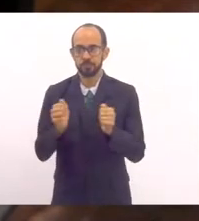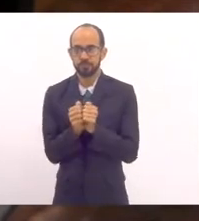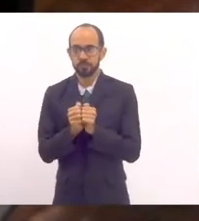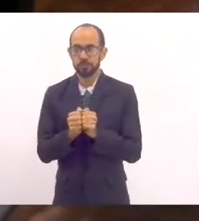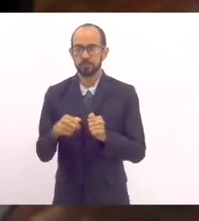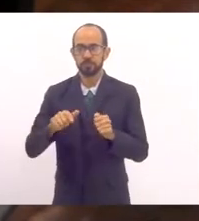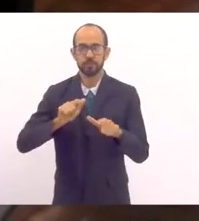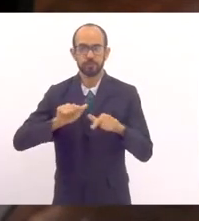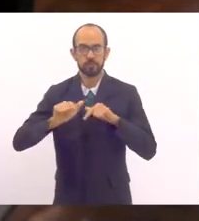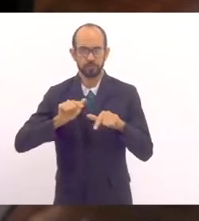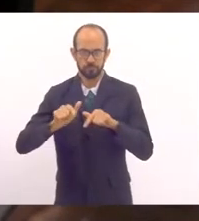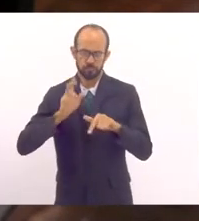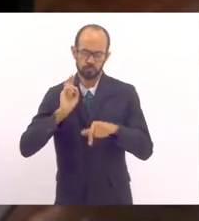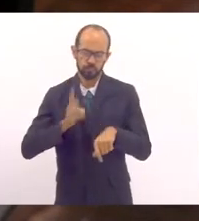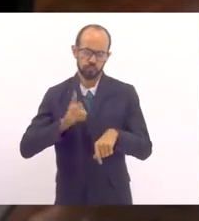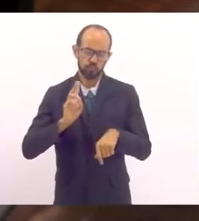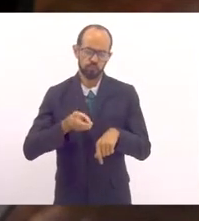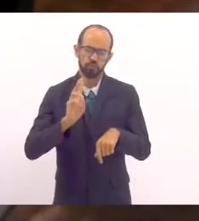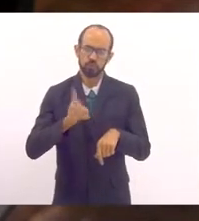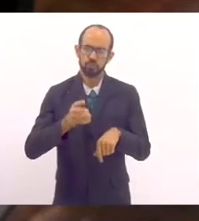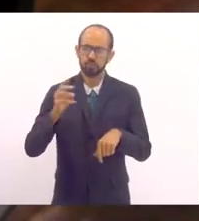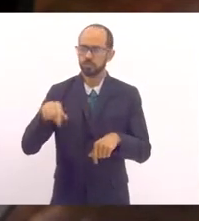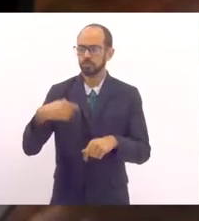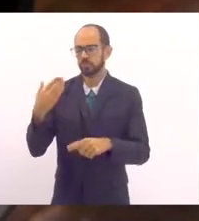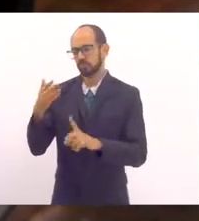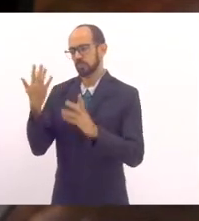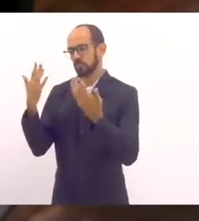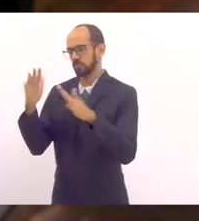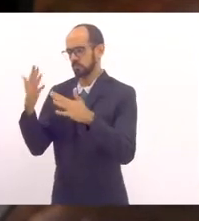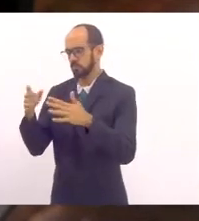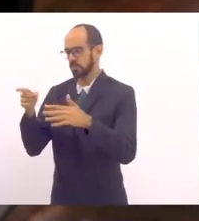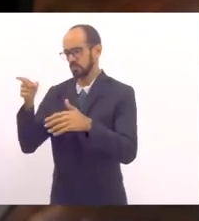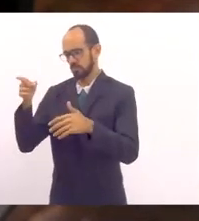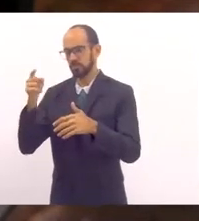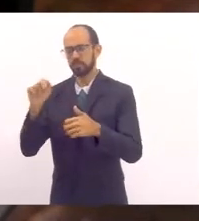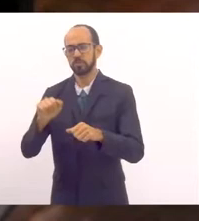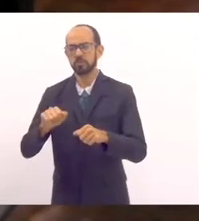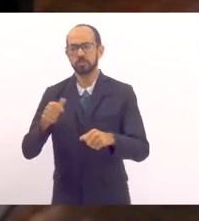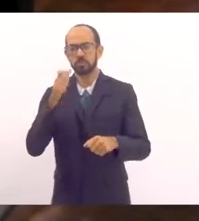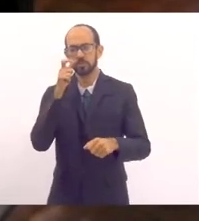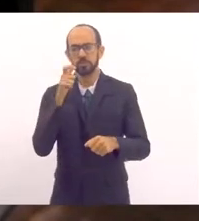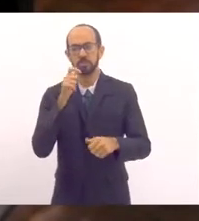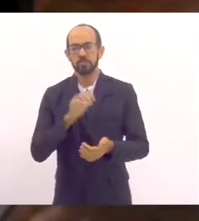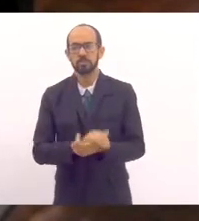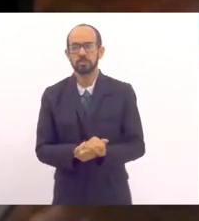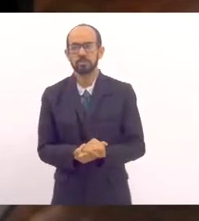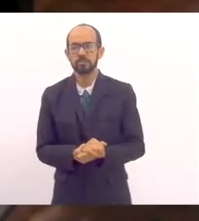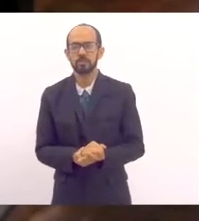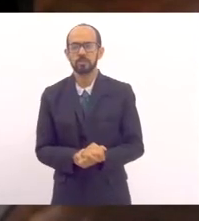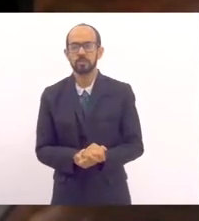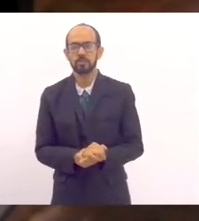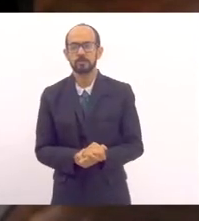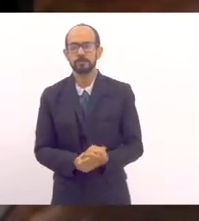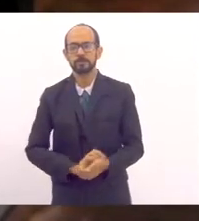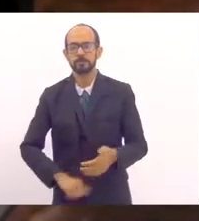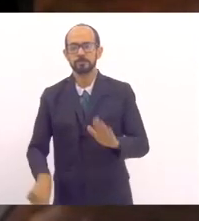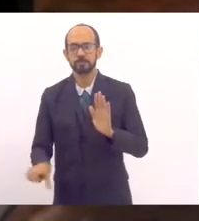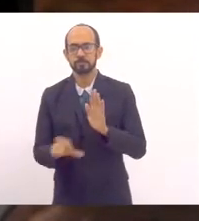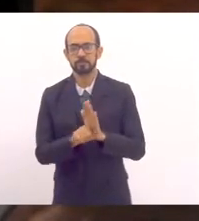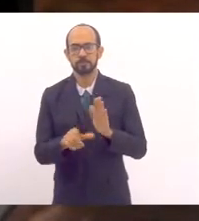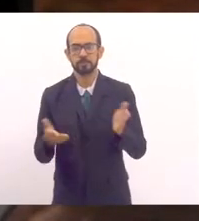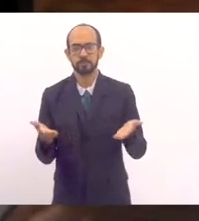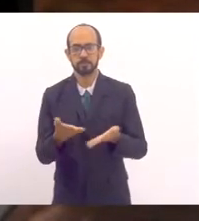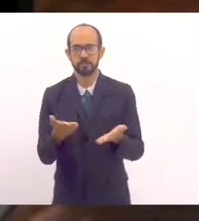inteiro e a gente elogia, né, essa disposição da senhora. Mas vamos nessa lei que a gente está discutindo hoje. Ela foi encaminhada